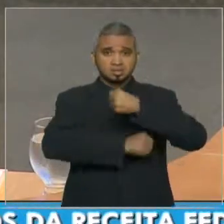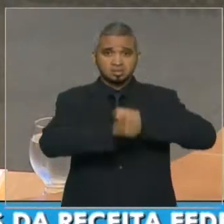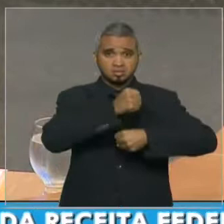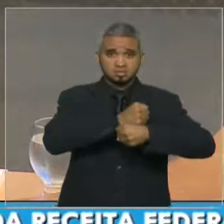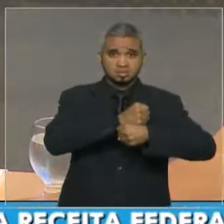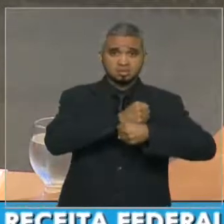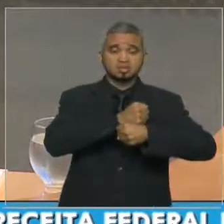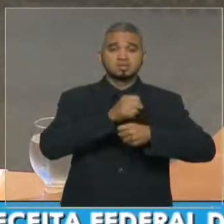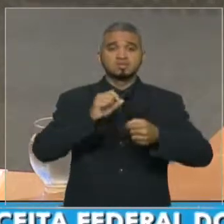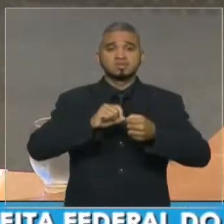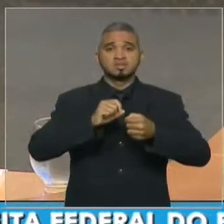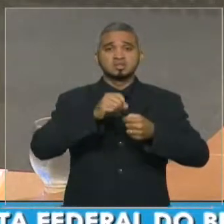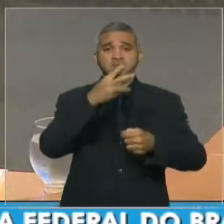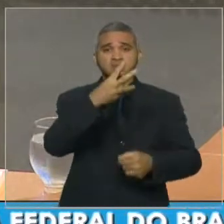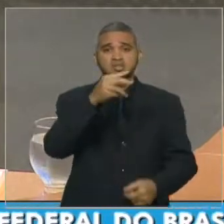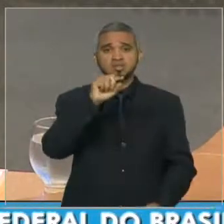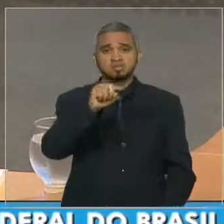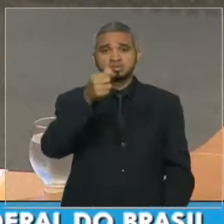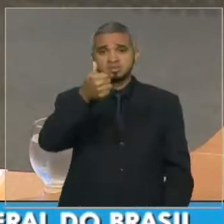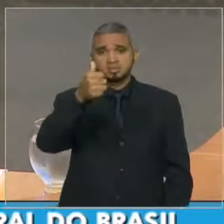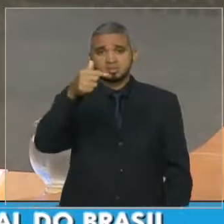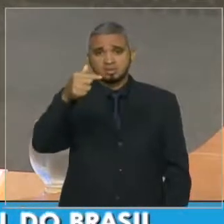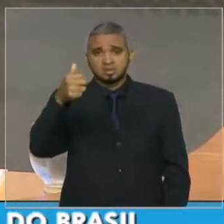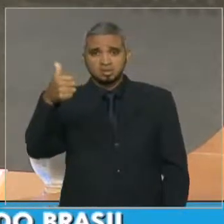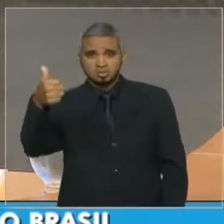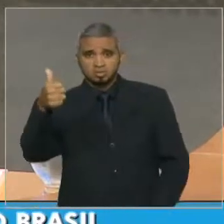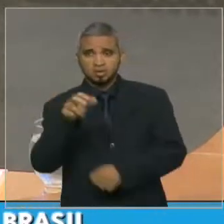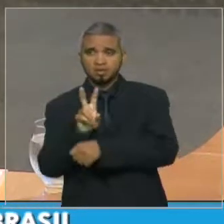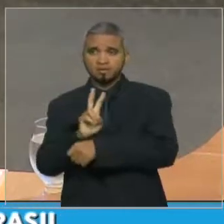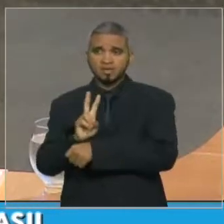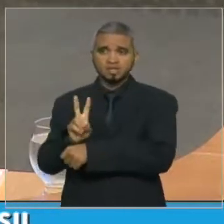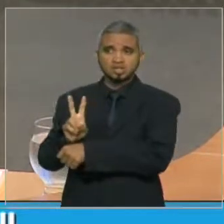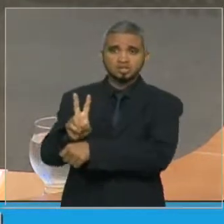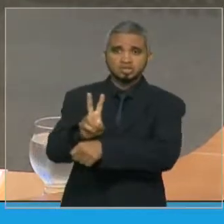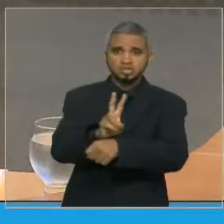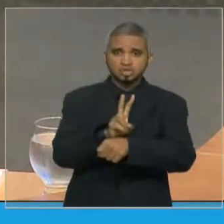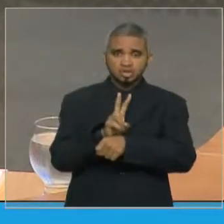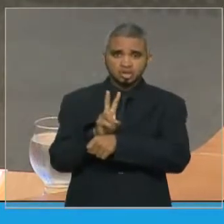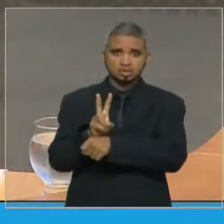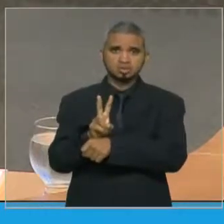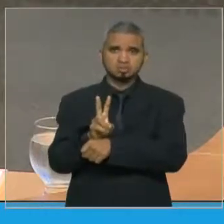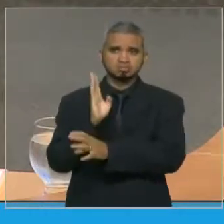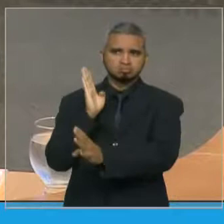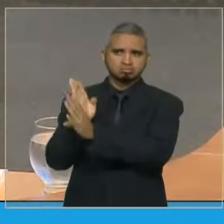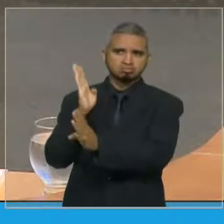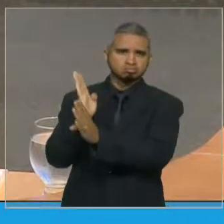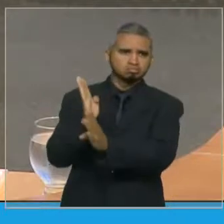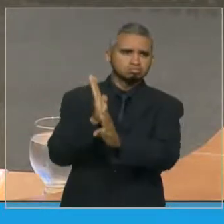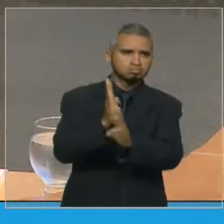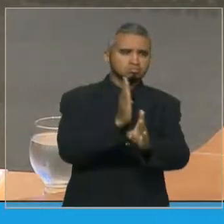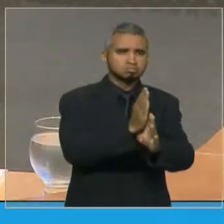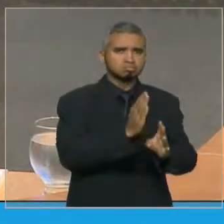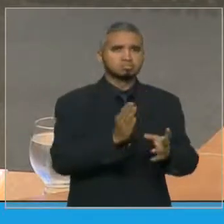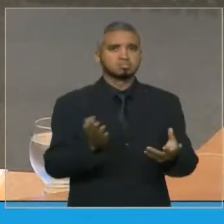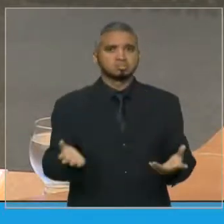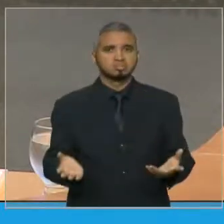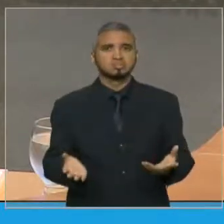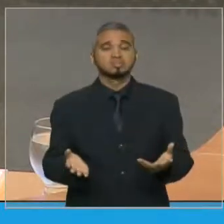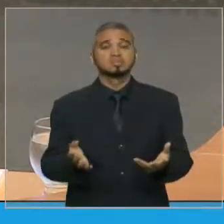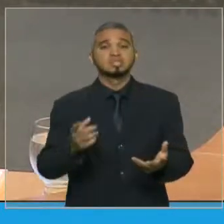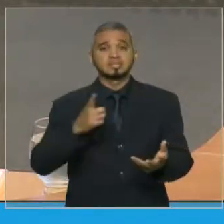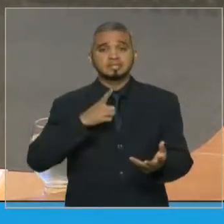3.181 operações de vigilância e repressão ao contrabando e ao descaminho. Esse total representou um aumento